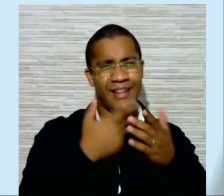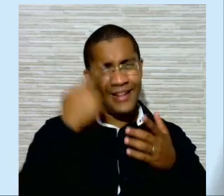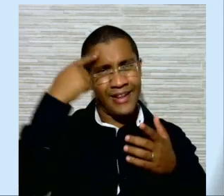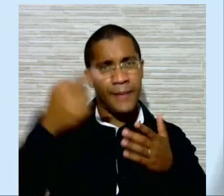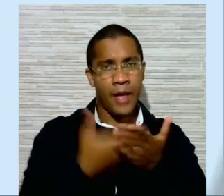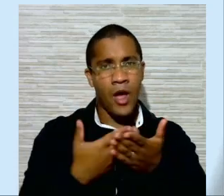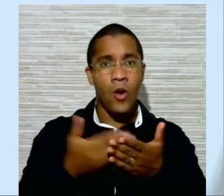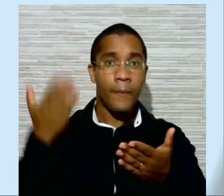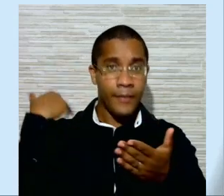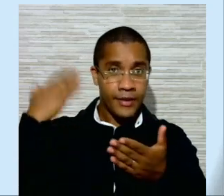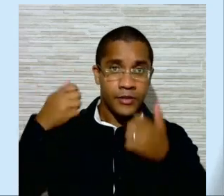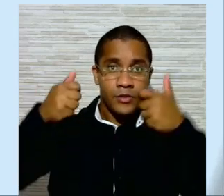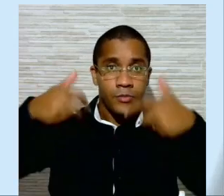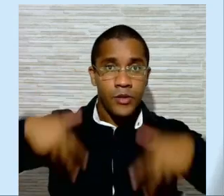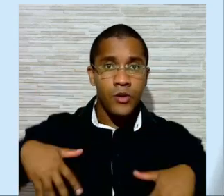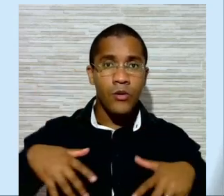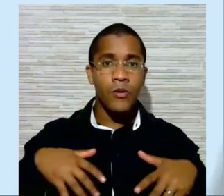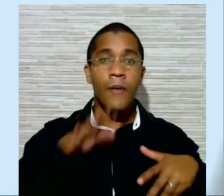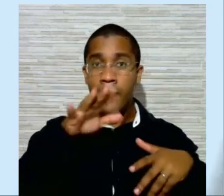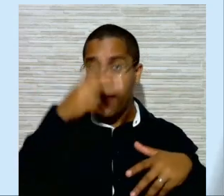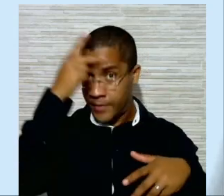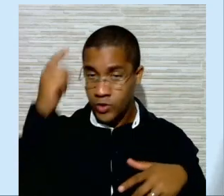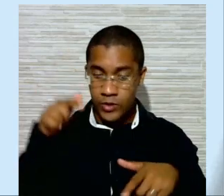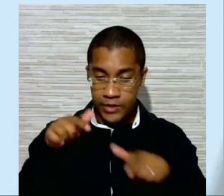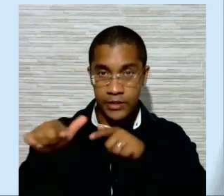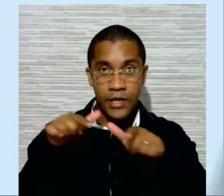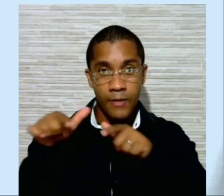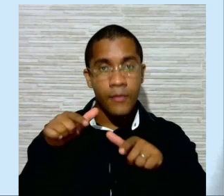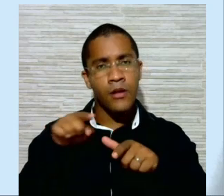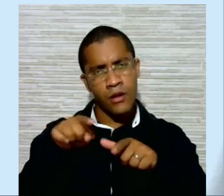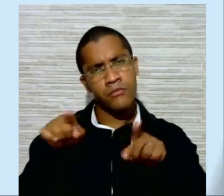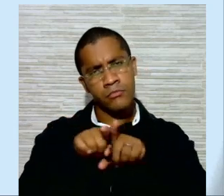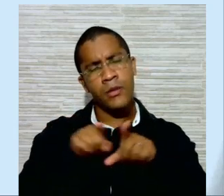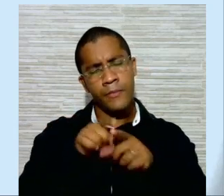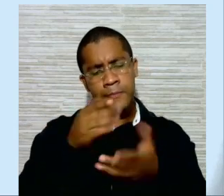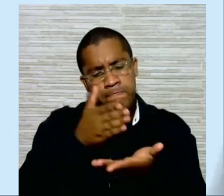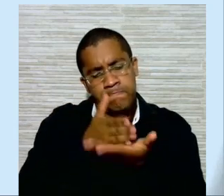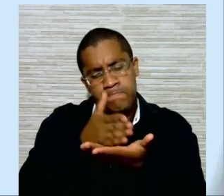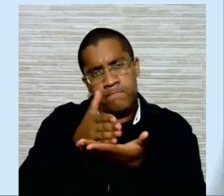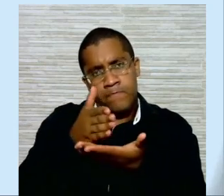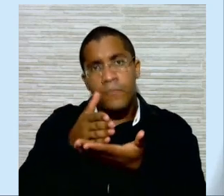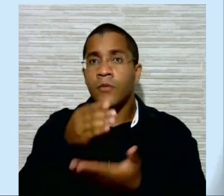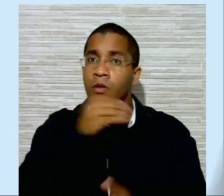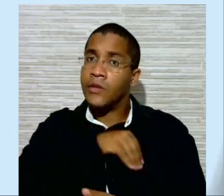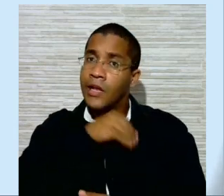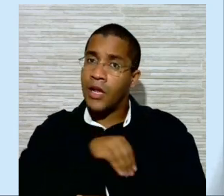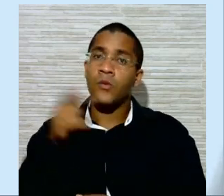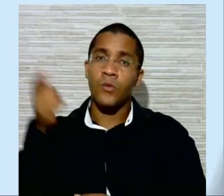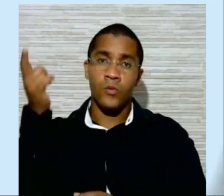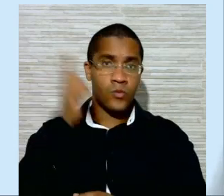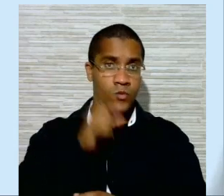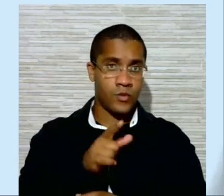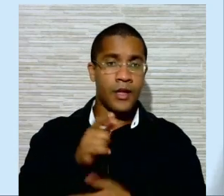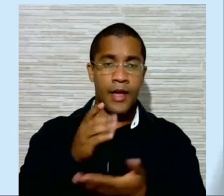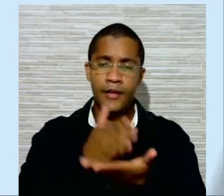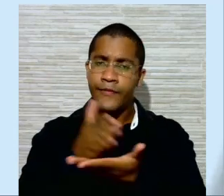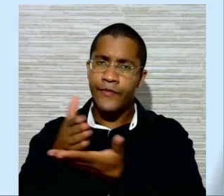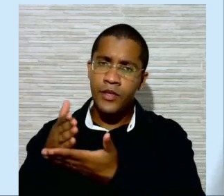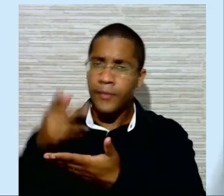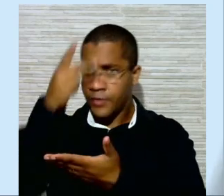gente falou na última aula, tá? Mas a pessoa que presta o serviço também está recebendo algum tipo de renda e isso está